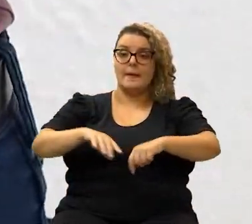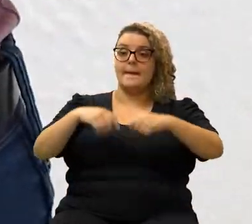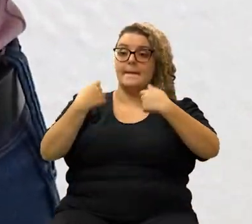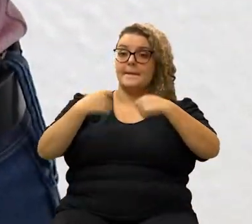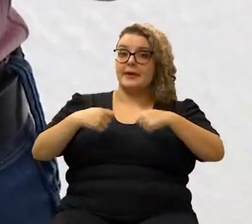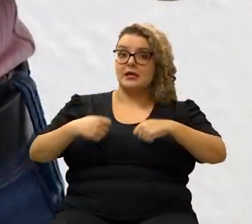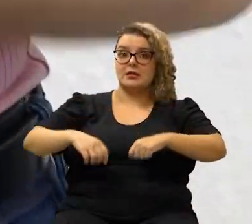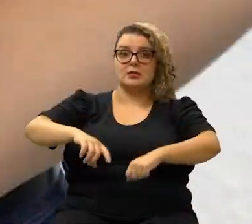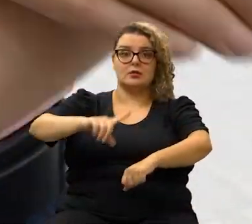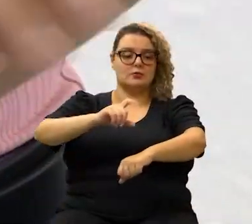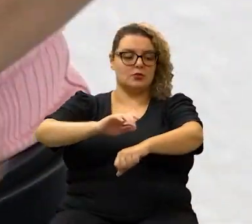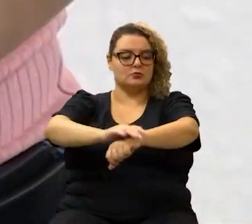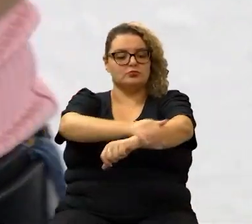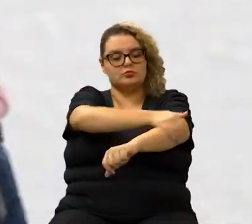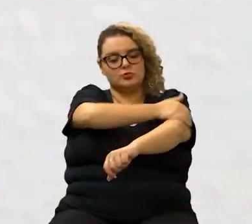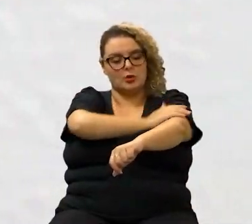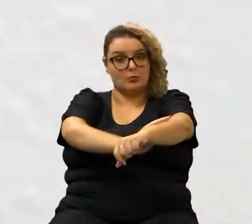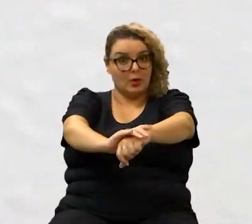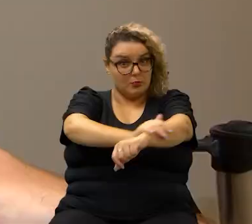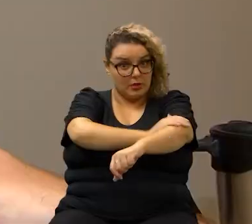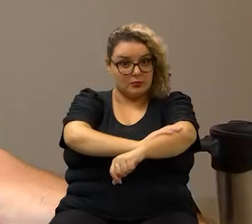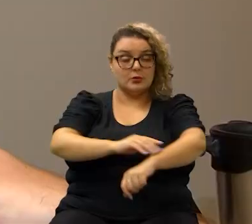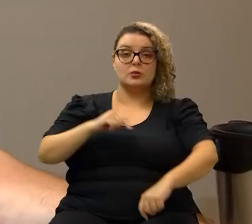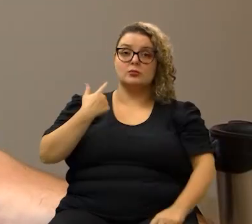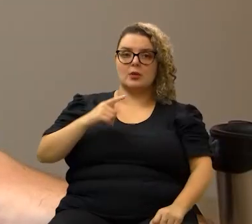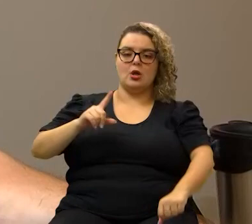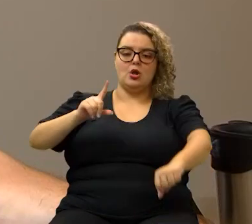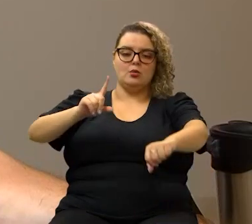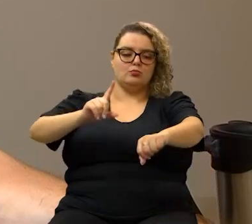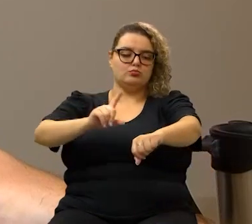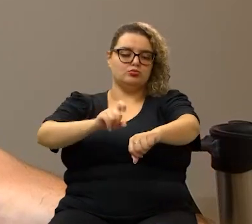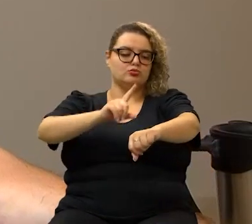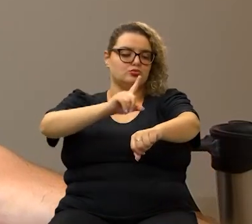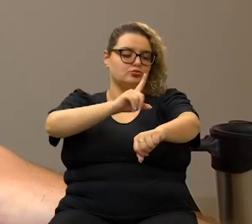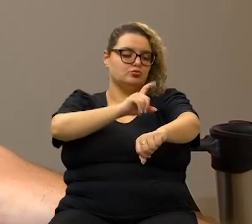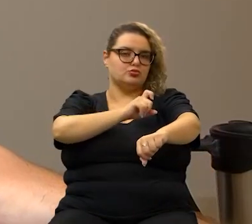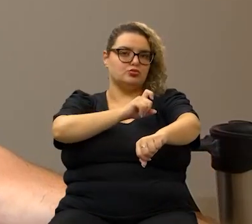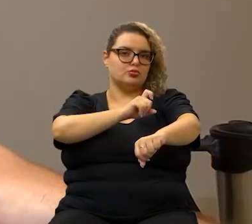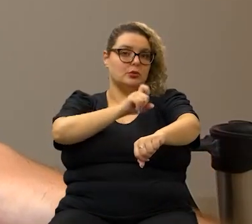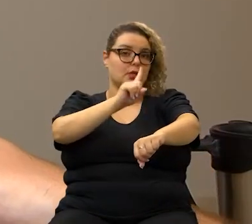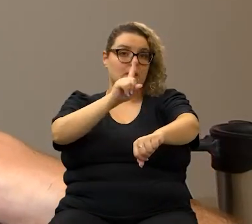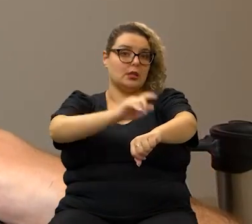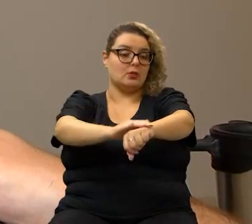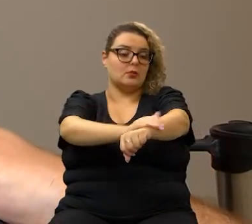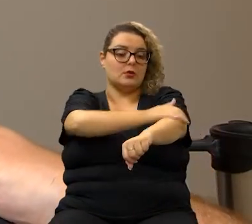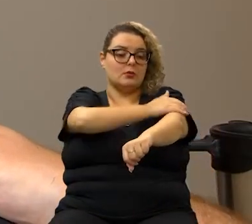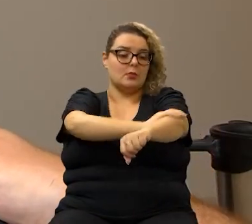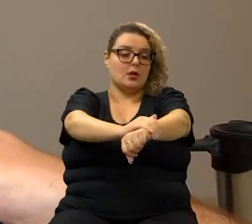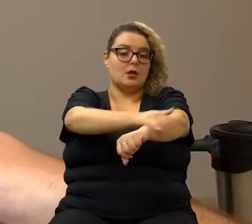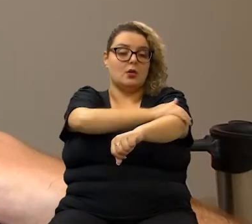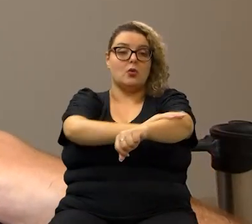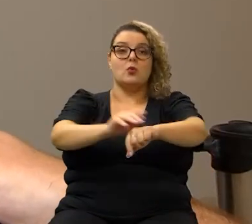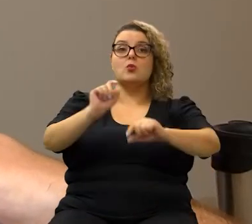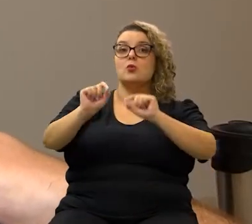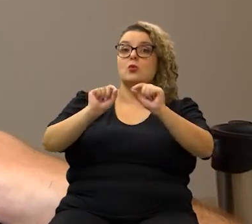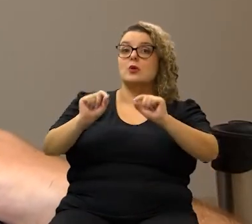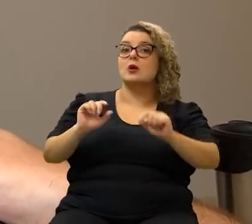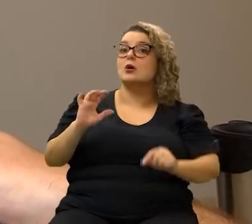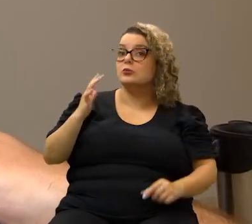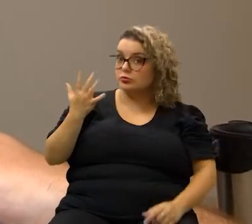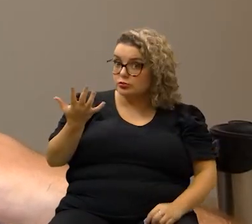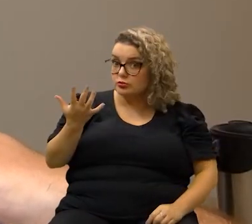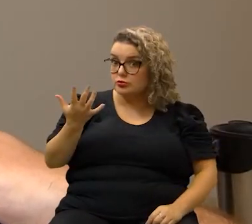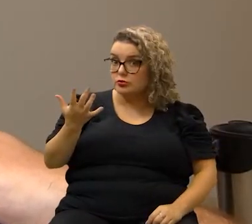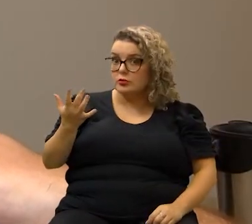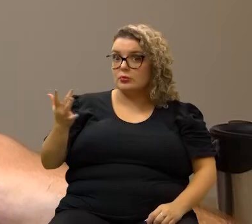de aplicar o repelente é necessário espalhá-lo a gente tem o costume de pegar o spray eu espirro e não espalho então o